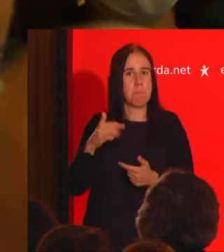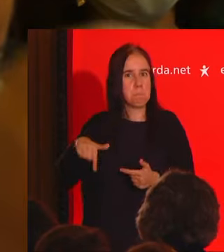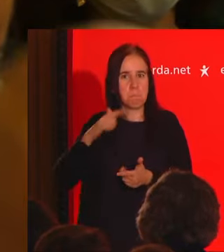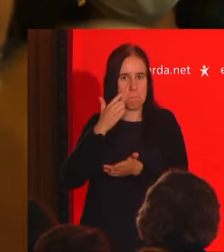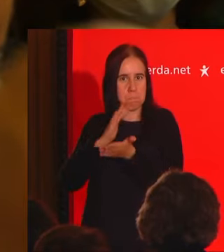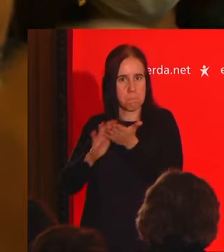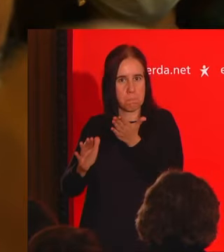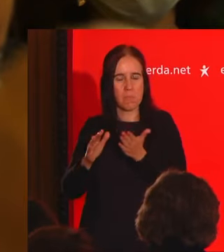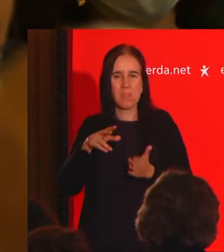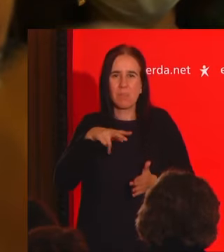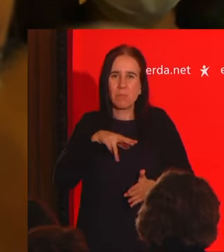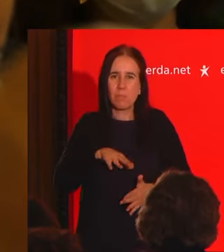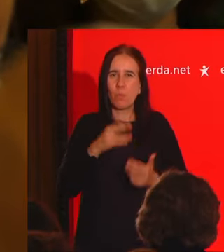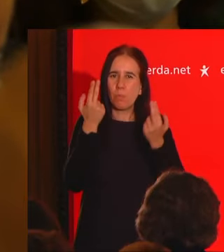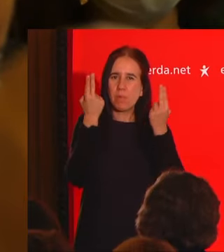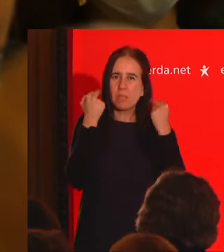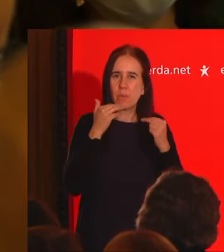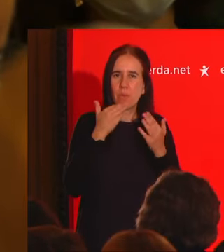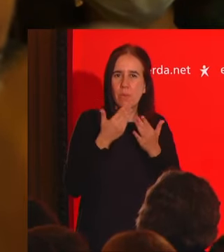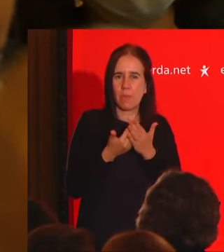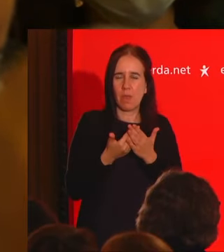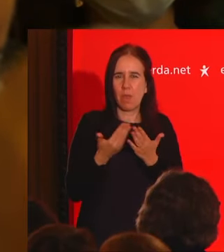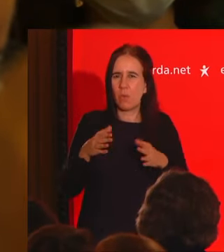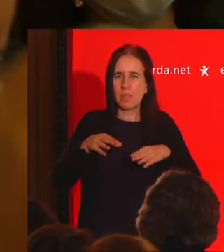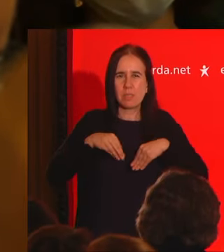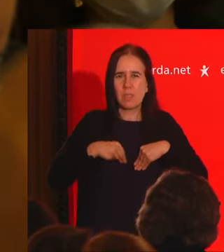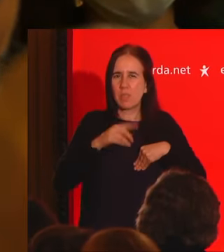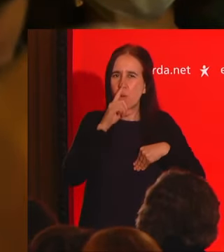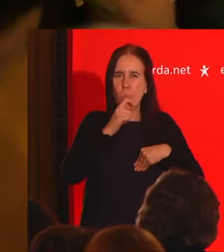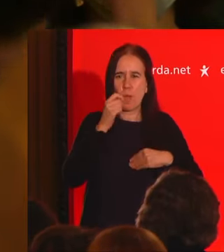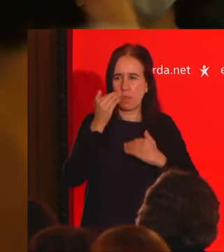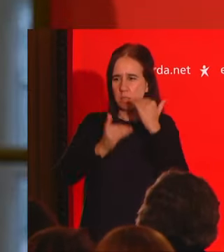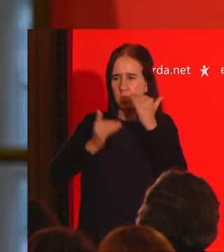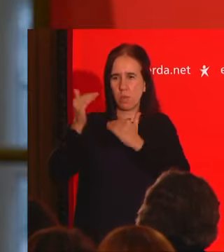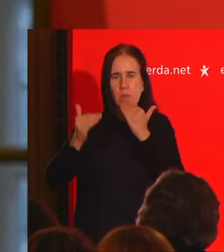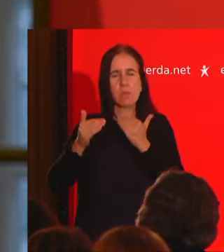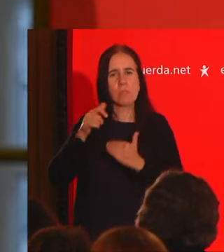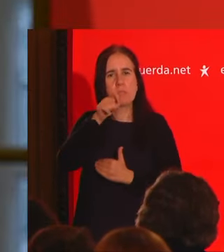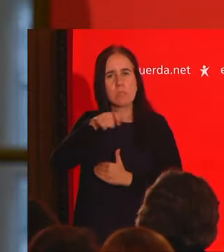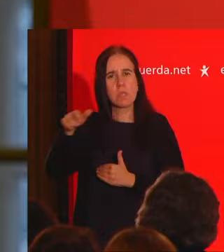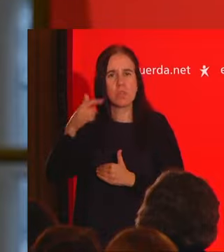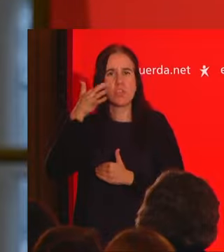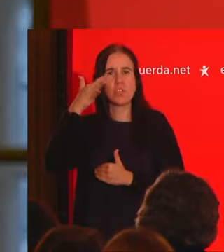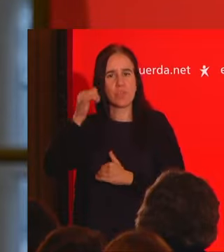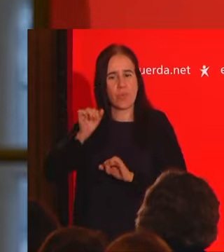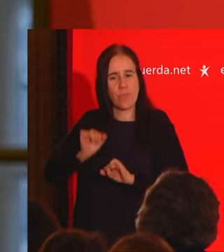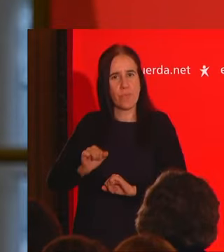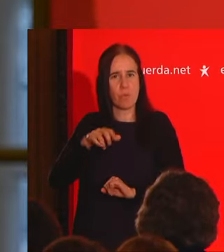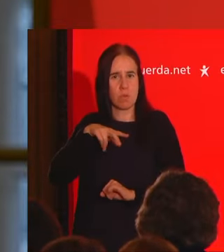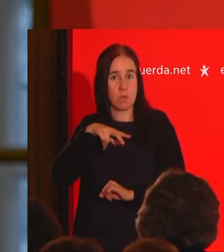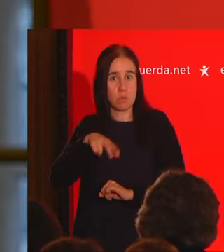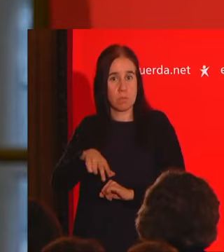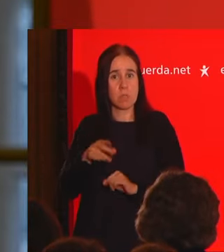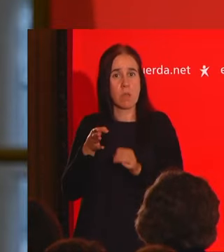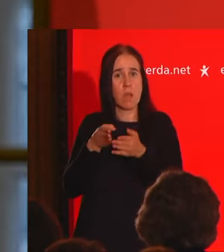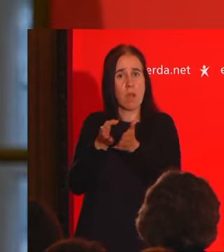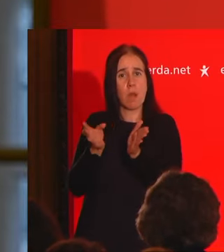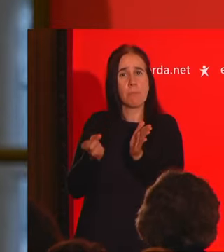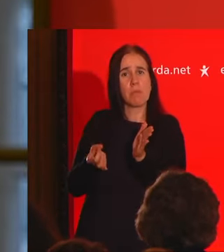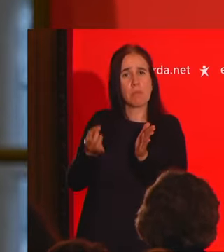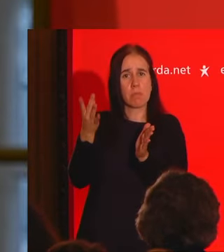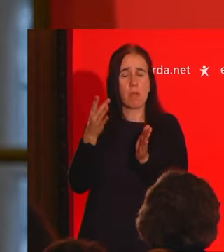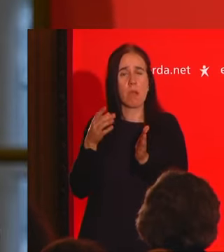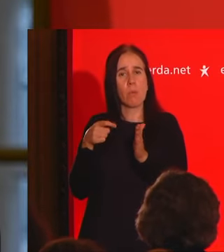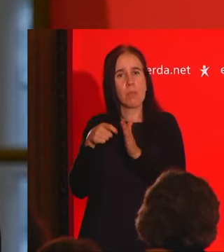para o nosso país, uma desigualdade inaceitável no tratamento de cidadãos estrangeiros no nosso país e uma porta aberta ao